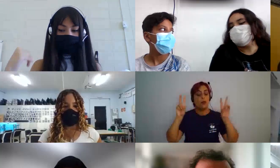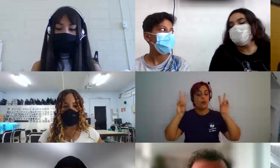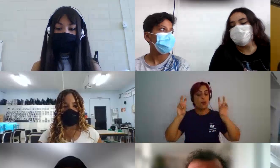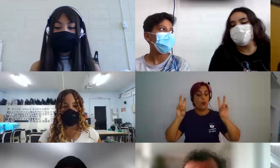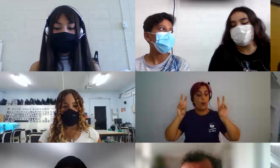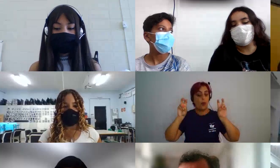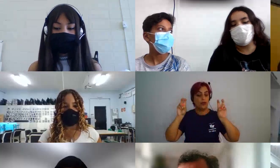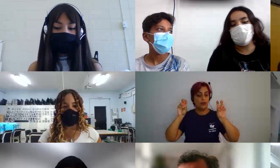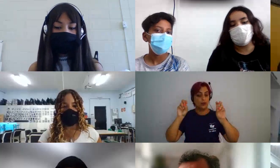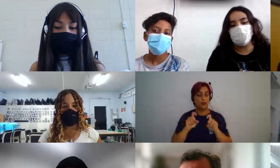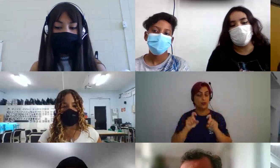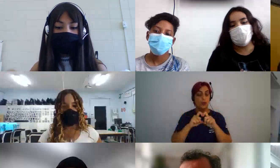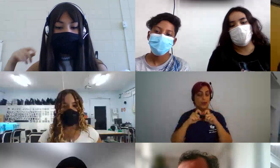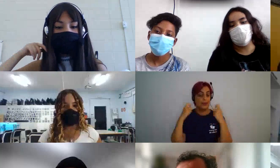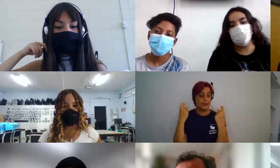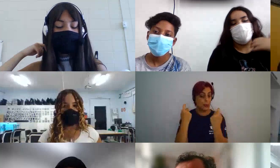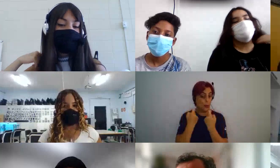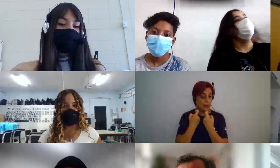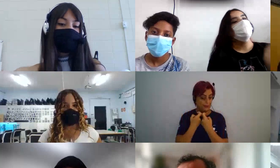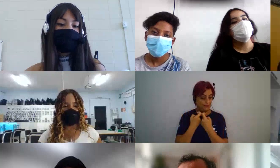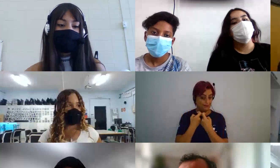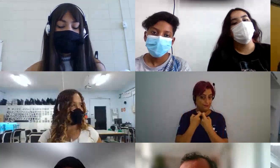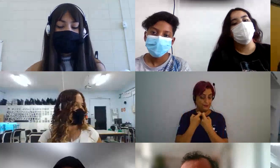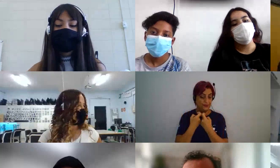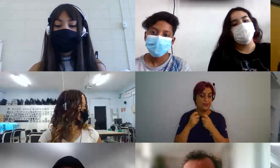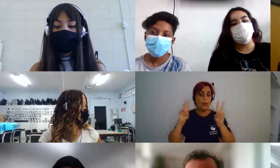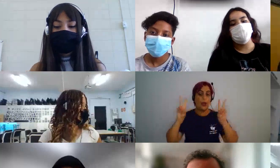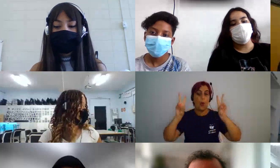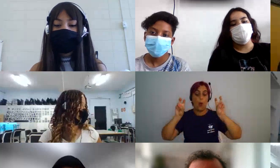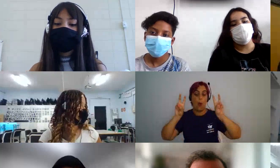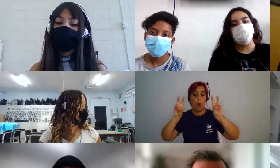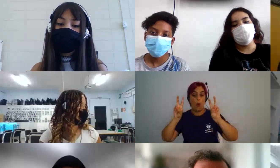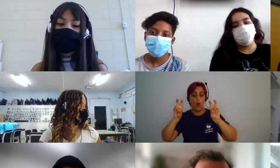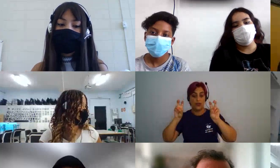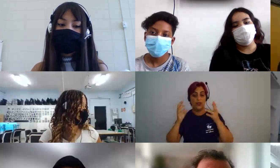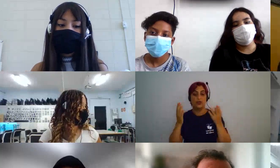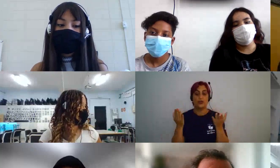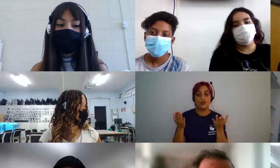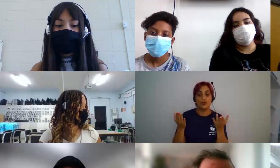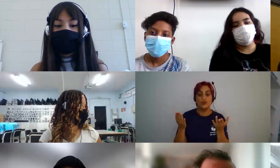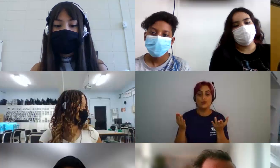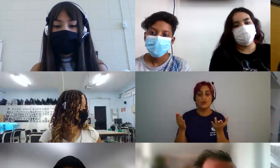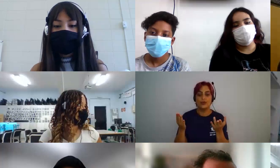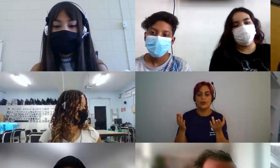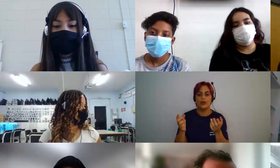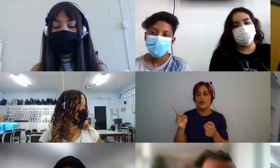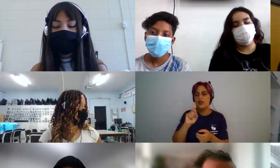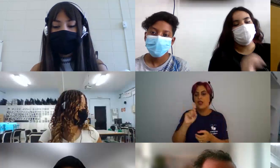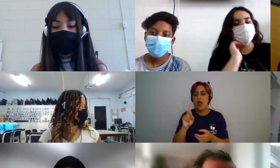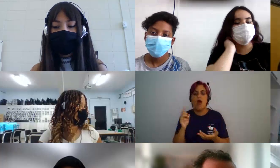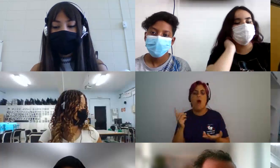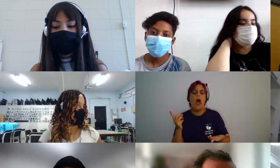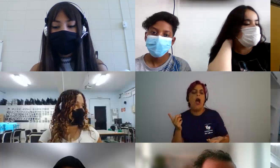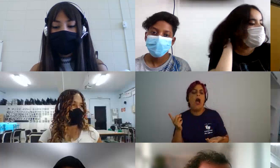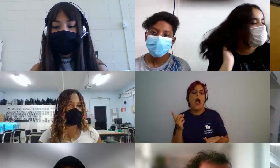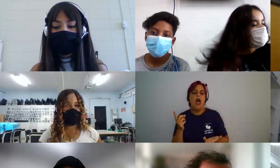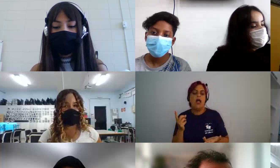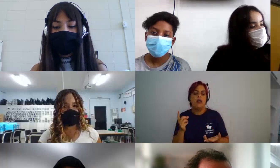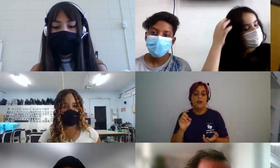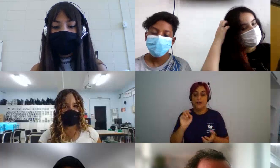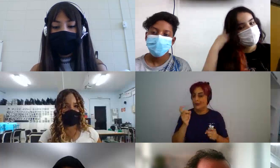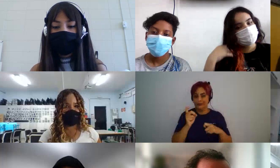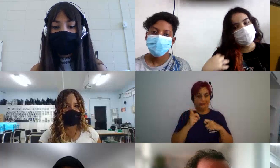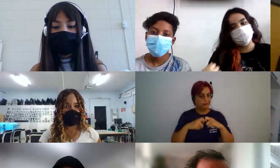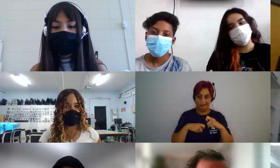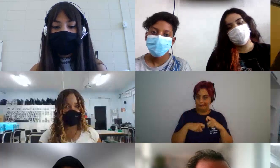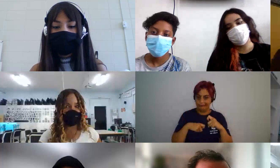chamado sexualidade. Sexualidade é um assunto que não é necessariamente, não é exclusivamente sexo,